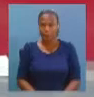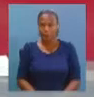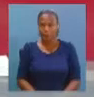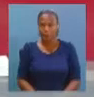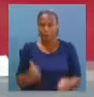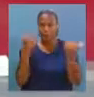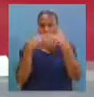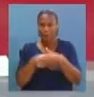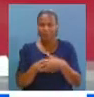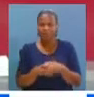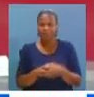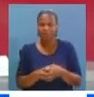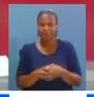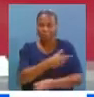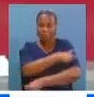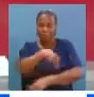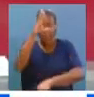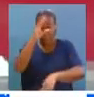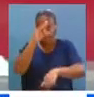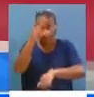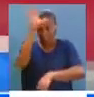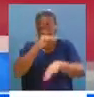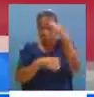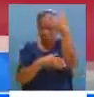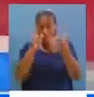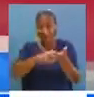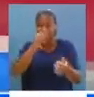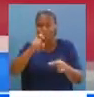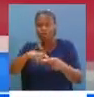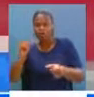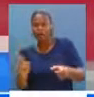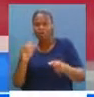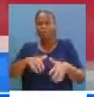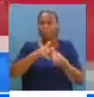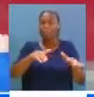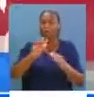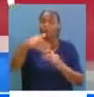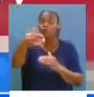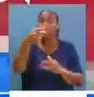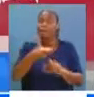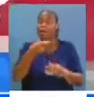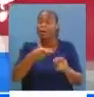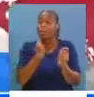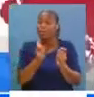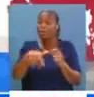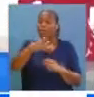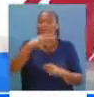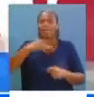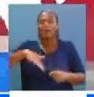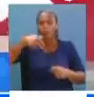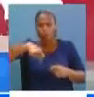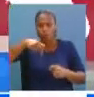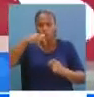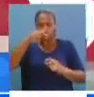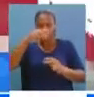boa noite a embaixada dos estados unidos vai deixar o platô para num futuro próximo ficará localizada nos terrenos onde atualmente está